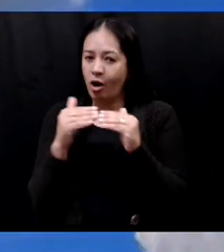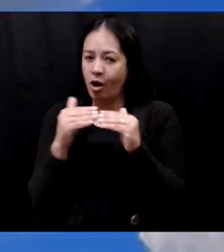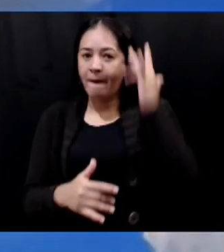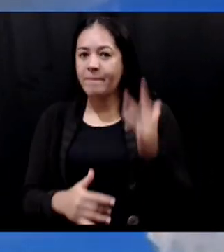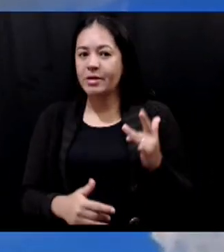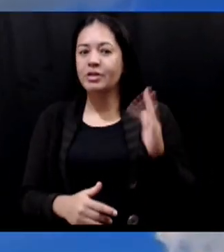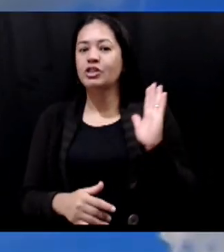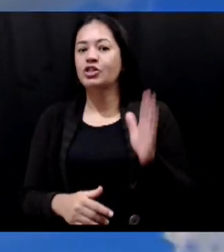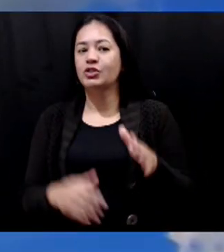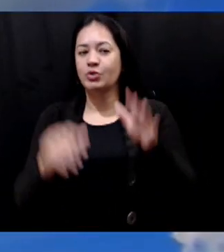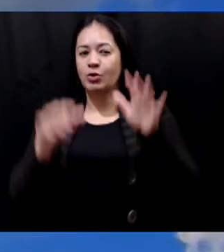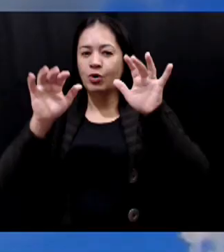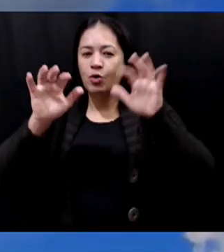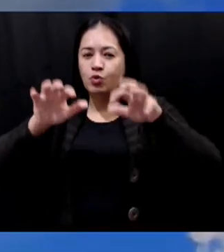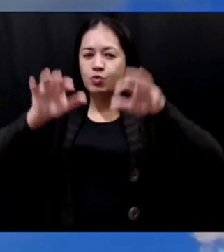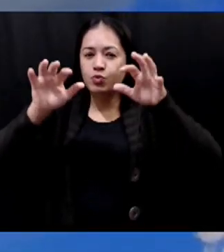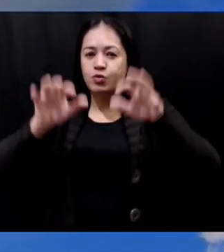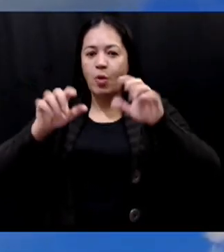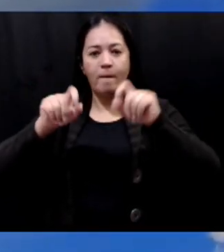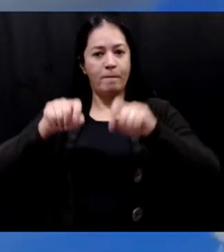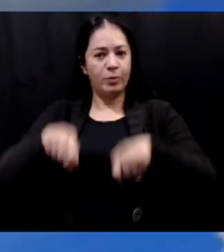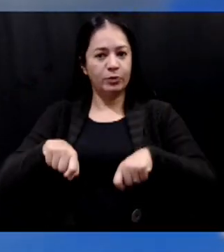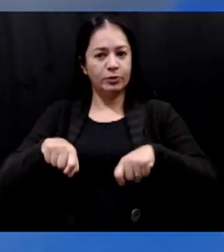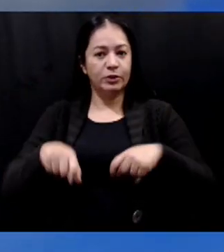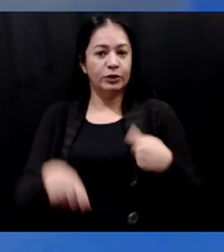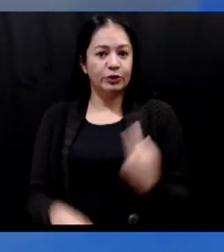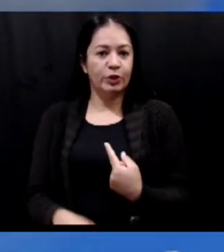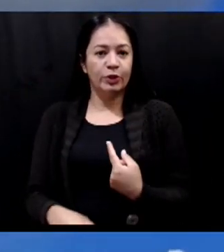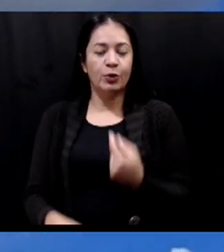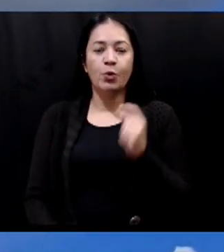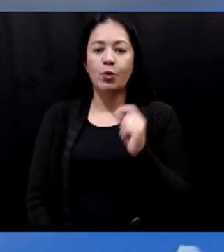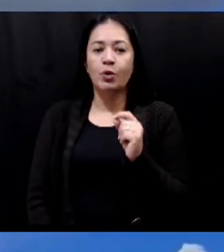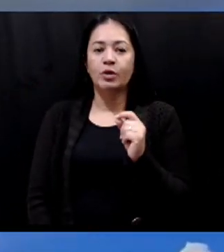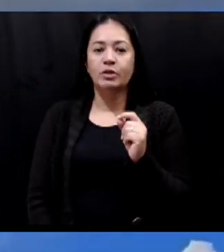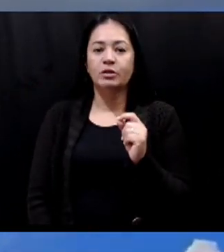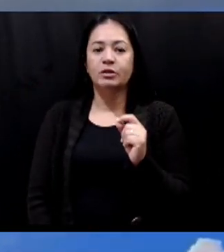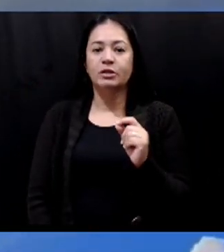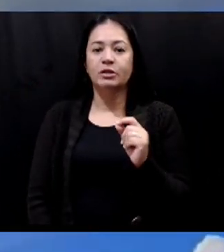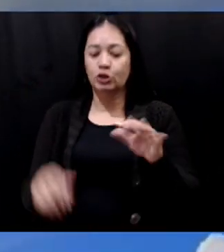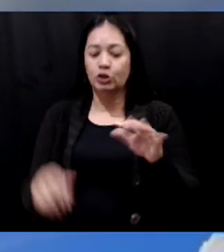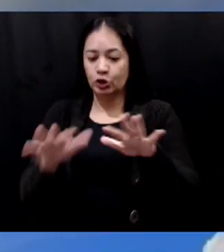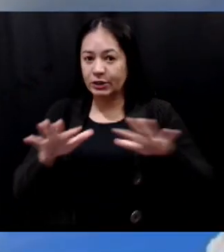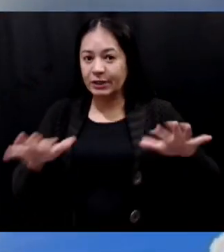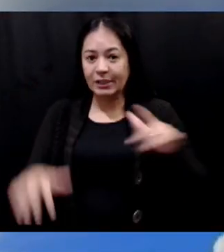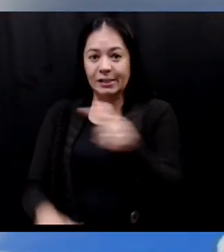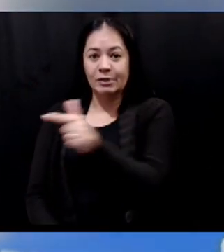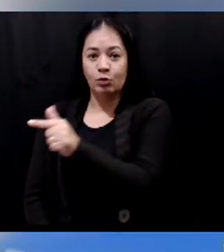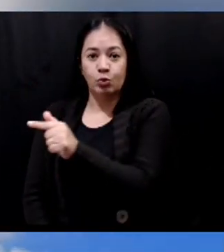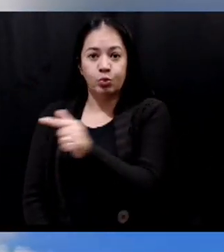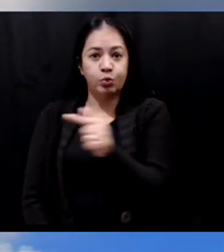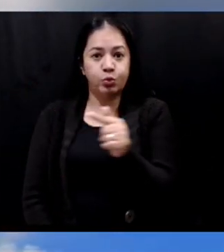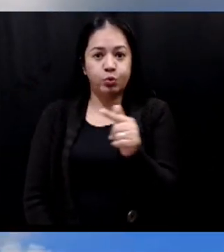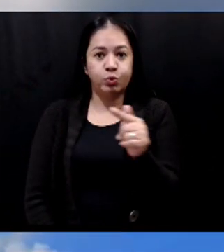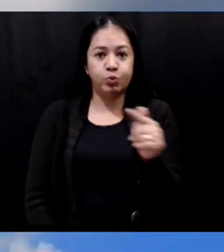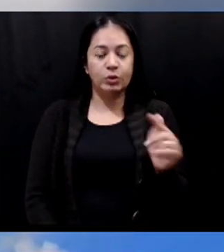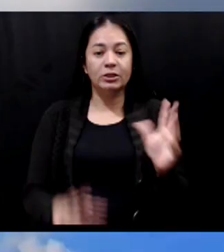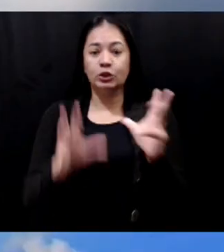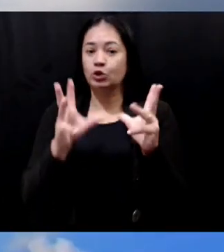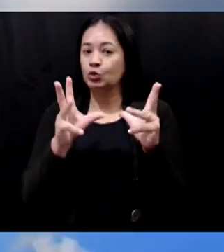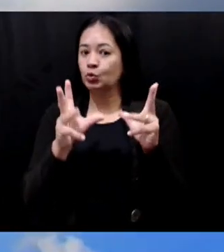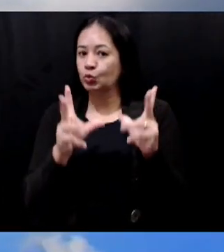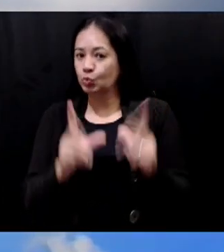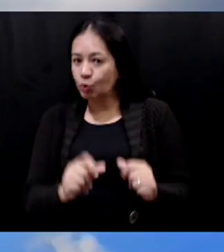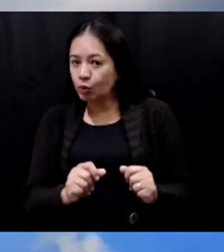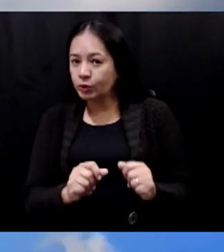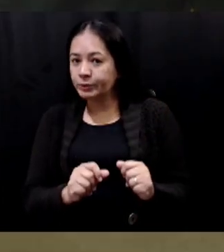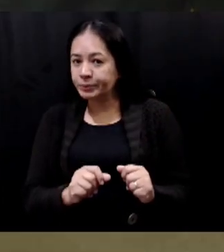a gente tem aí uma previsão de chuva para toda a semana, né? Tirando hoje e quarta-feira, tá certo?